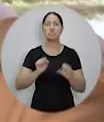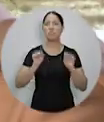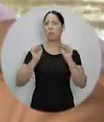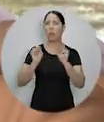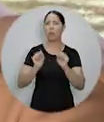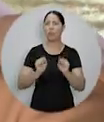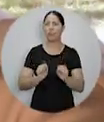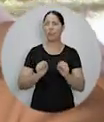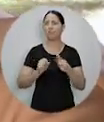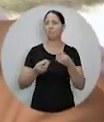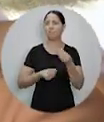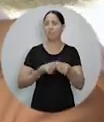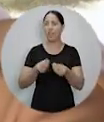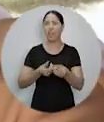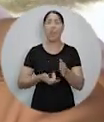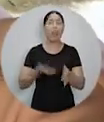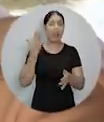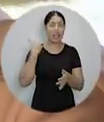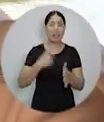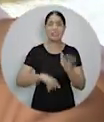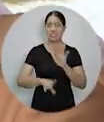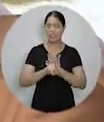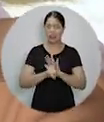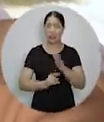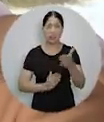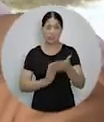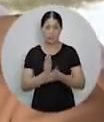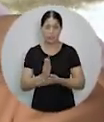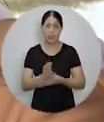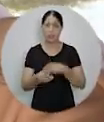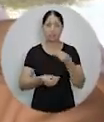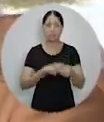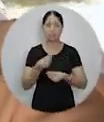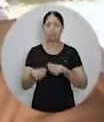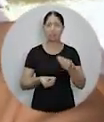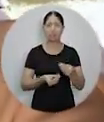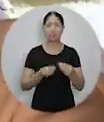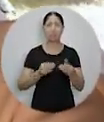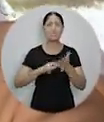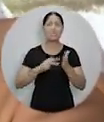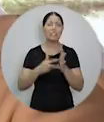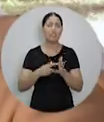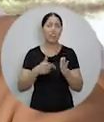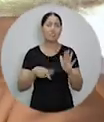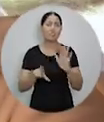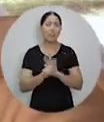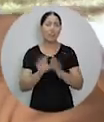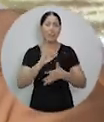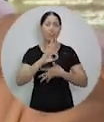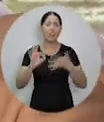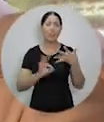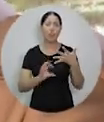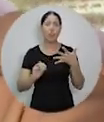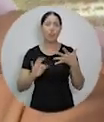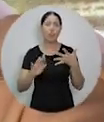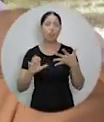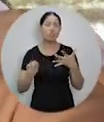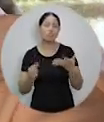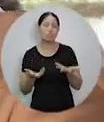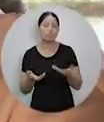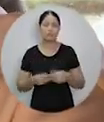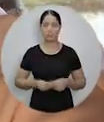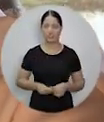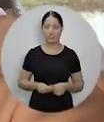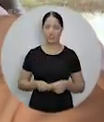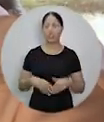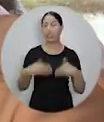representatividade feminina no poder, antes da lei sancionada em maio pelo governo federal? Então, o que é, em si,